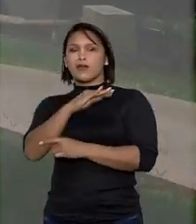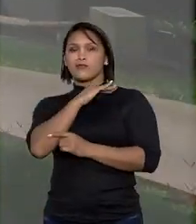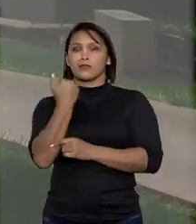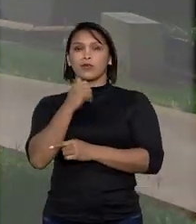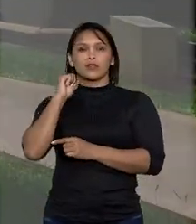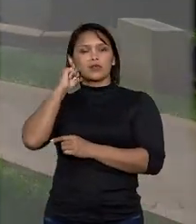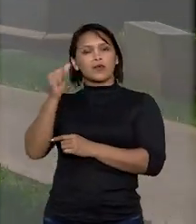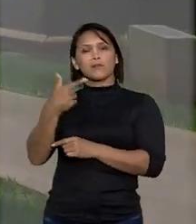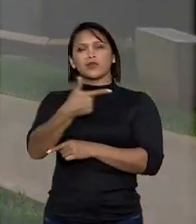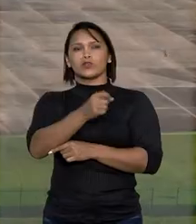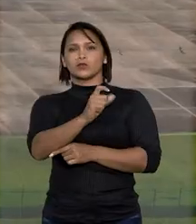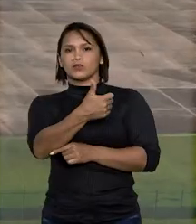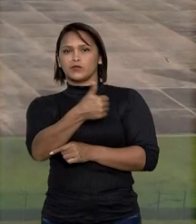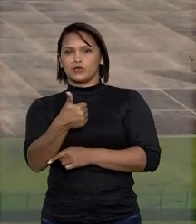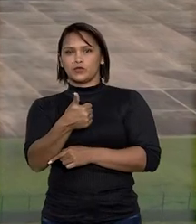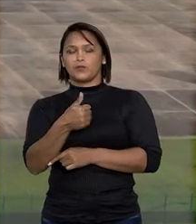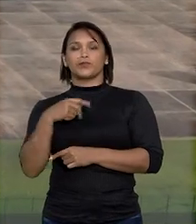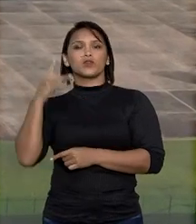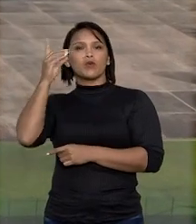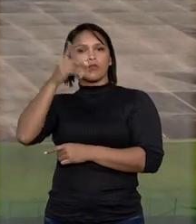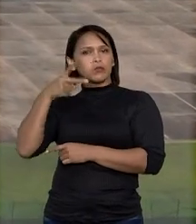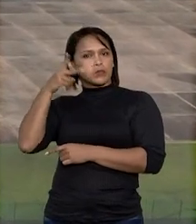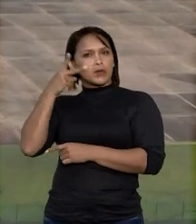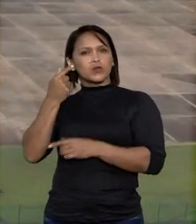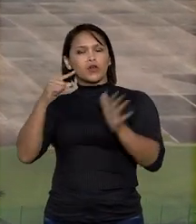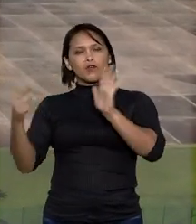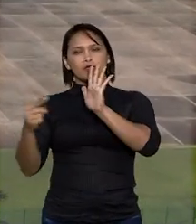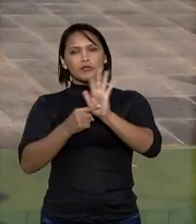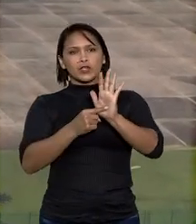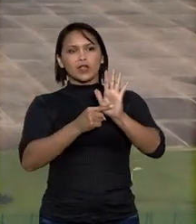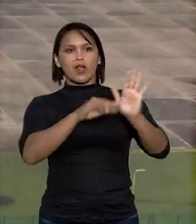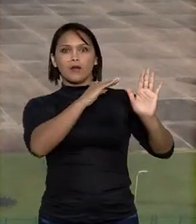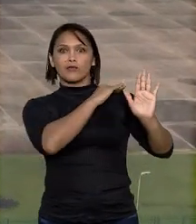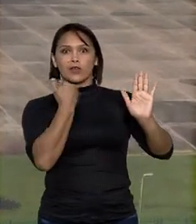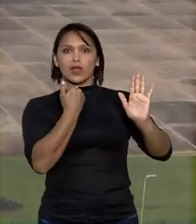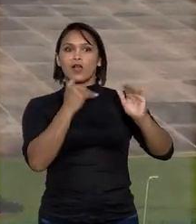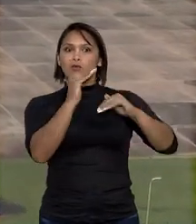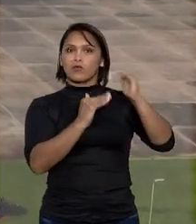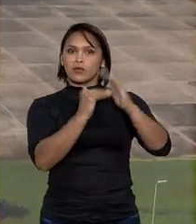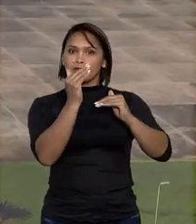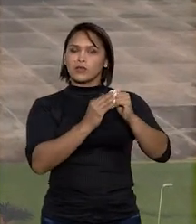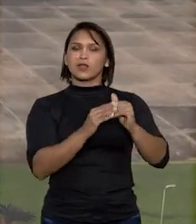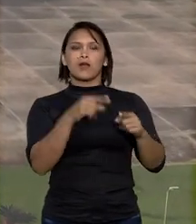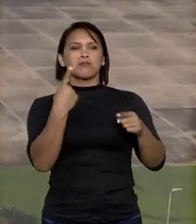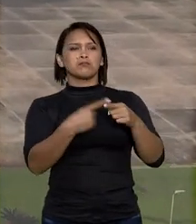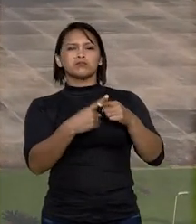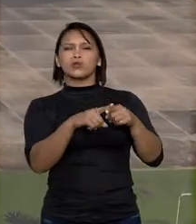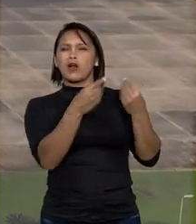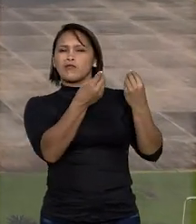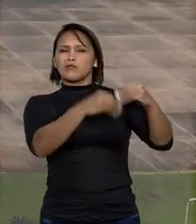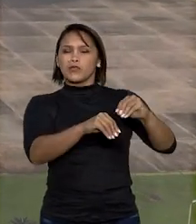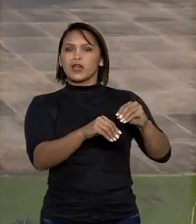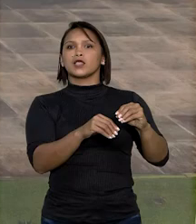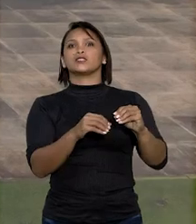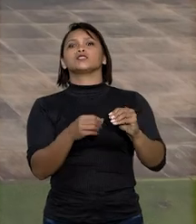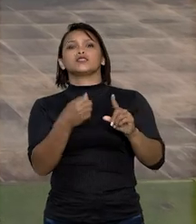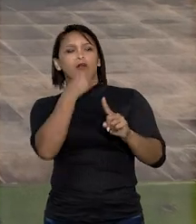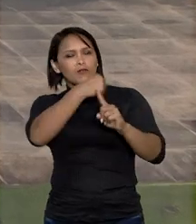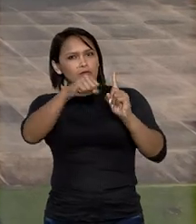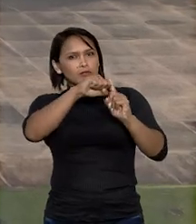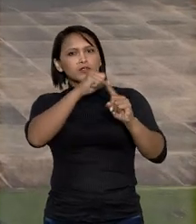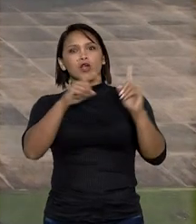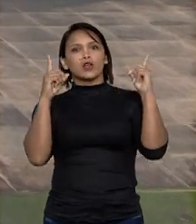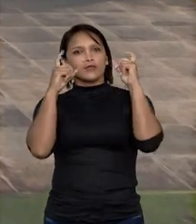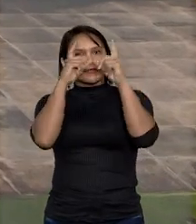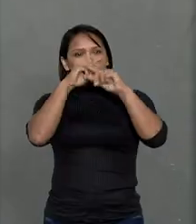foi morta em abril deste ano o promotor foi denunciado por homicídio doloso qualificado por motivo torpe meio cruel o que